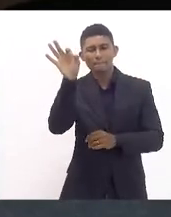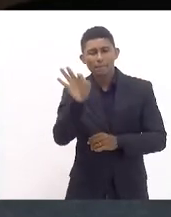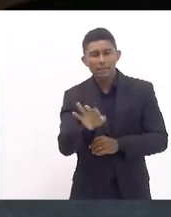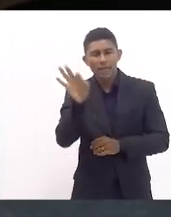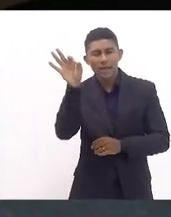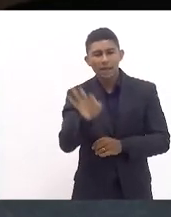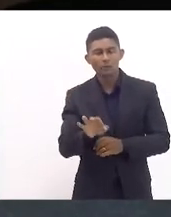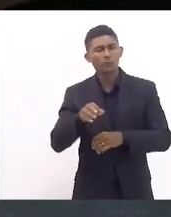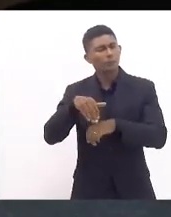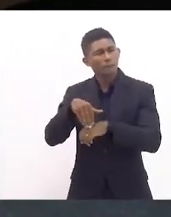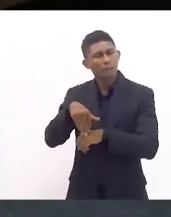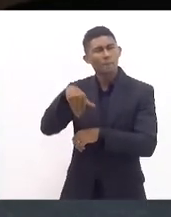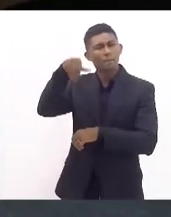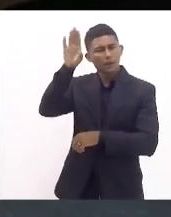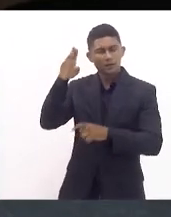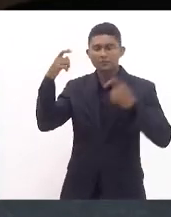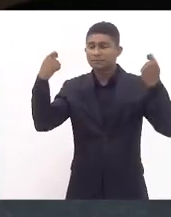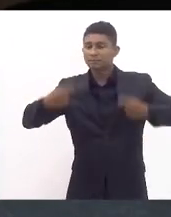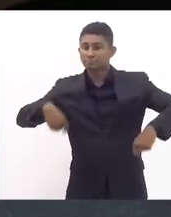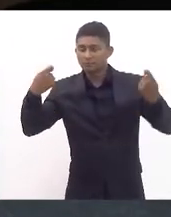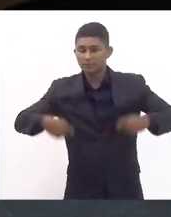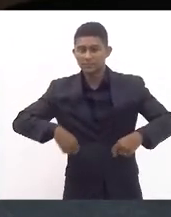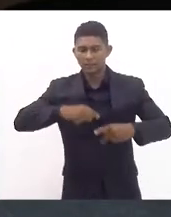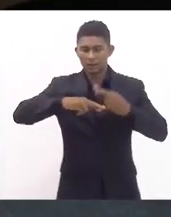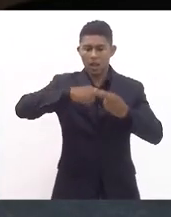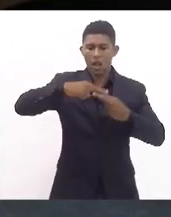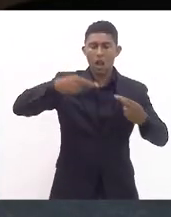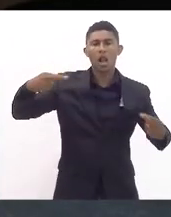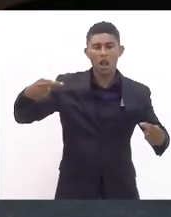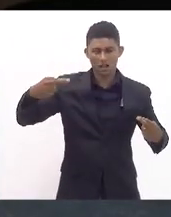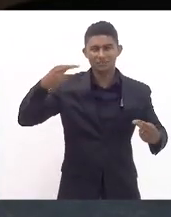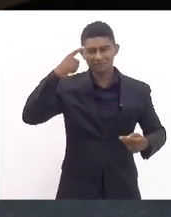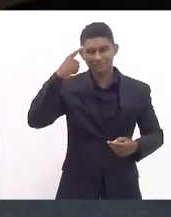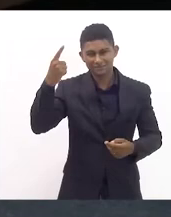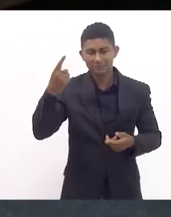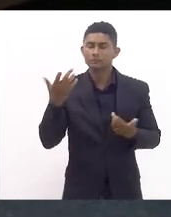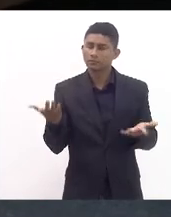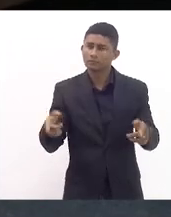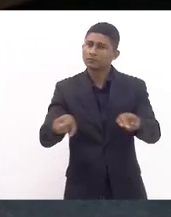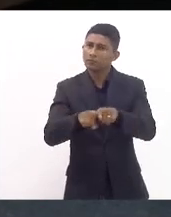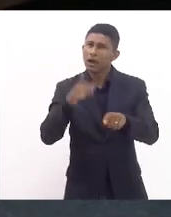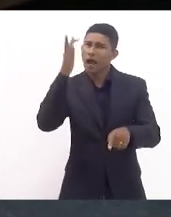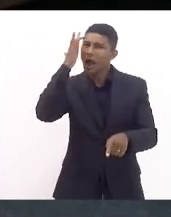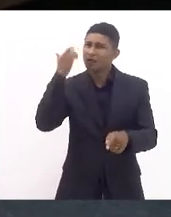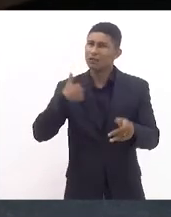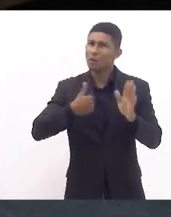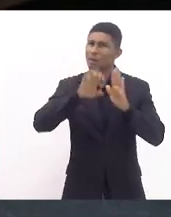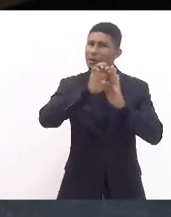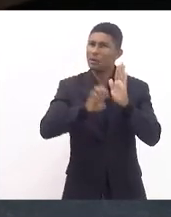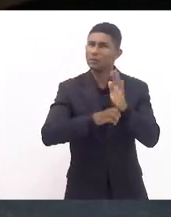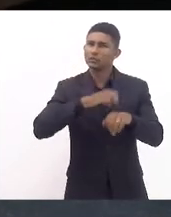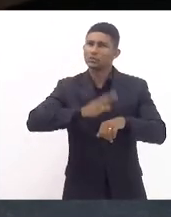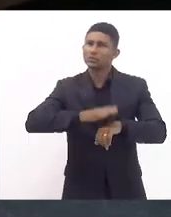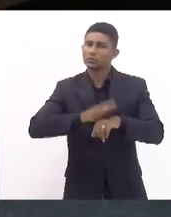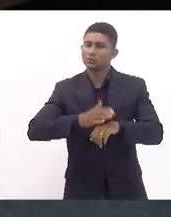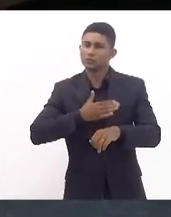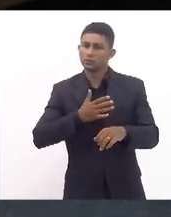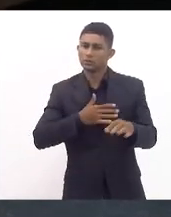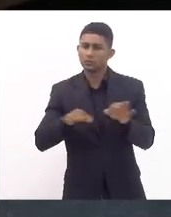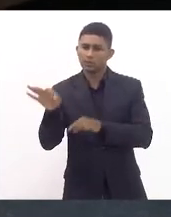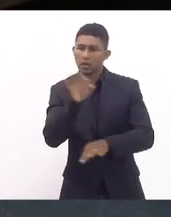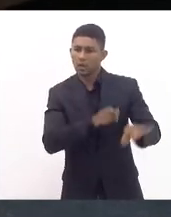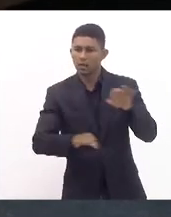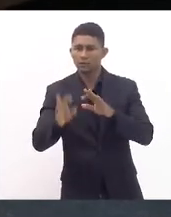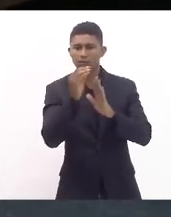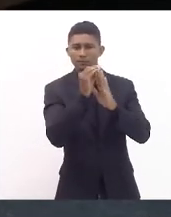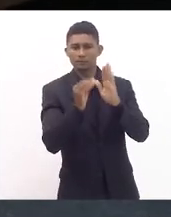ser resgatado em matéria de reciclagem. Eu acho que eu fiz também algumas emendas adequando